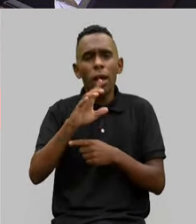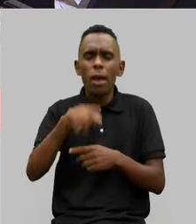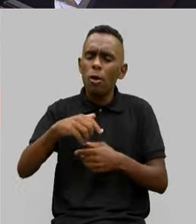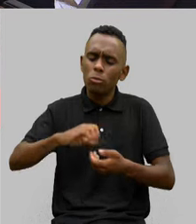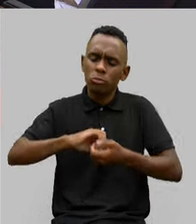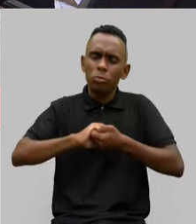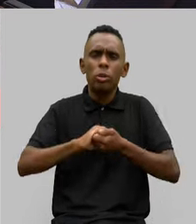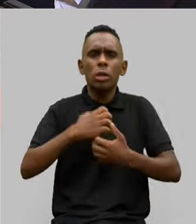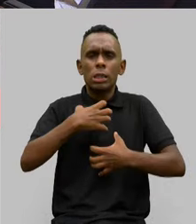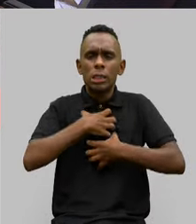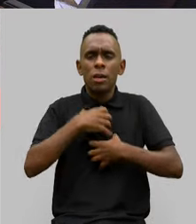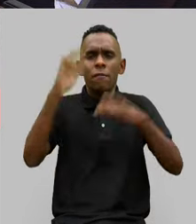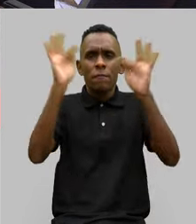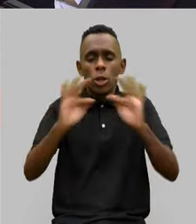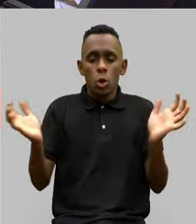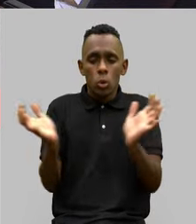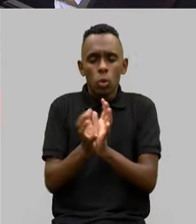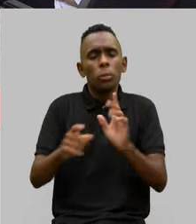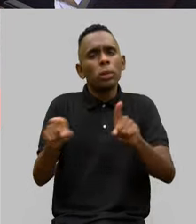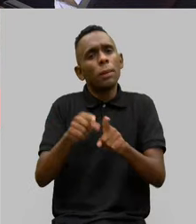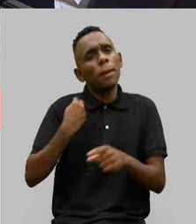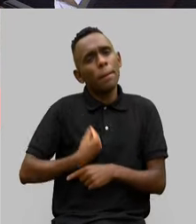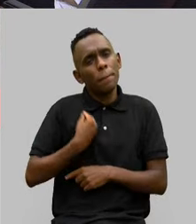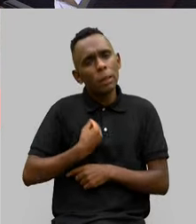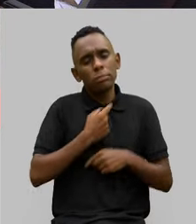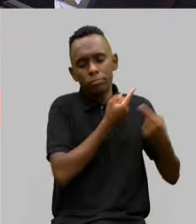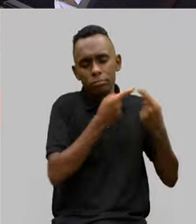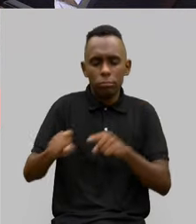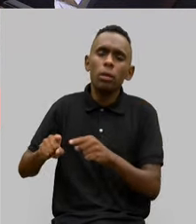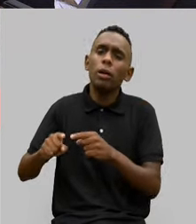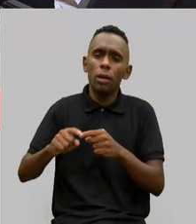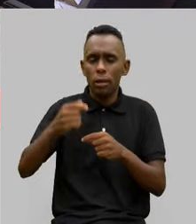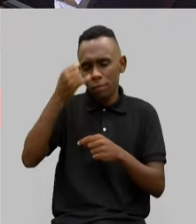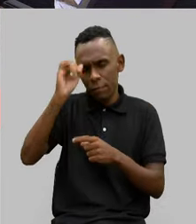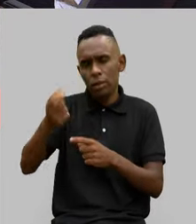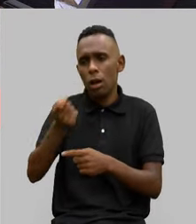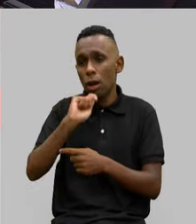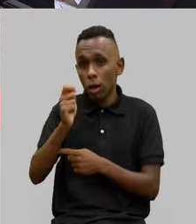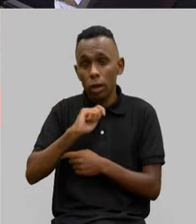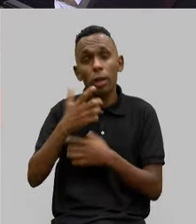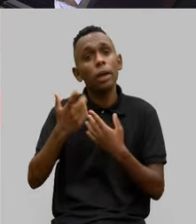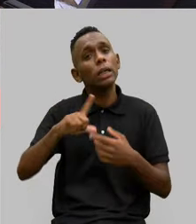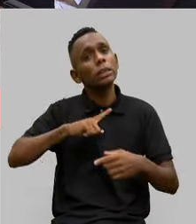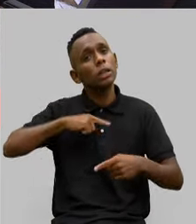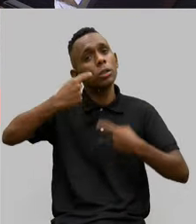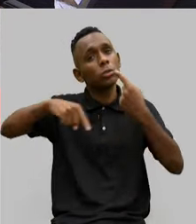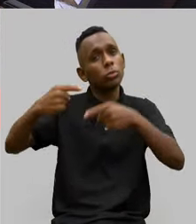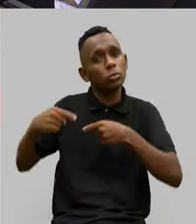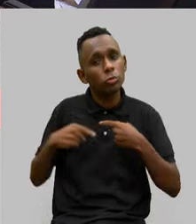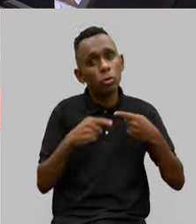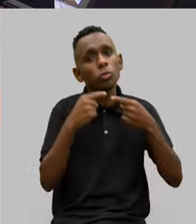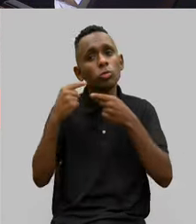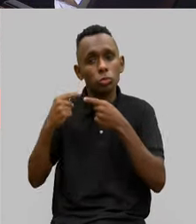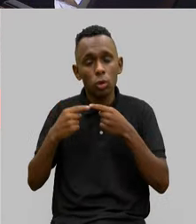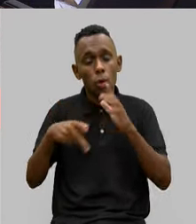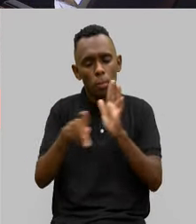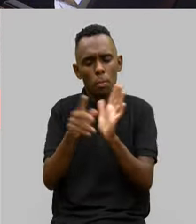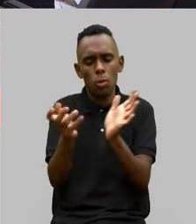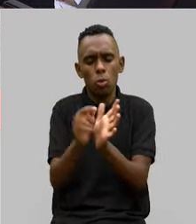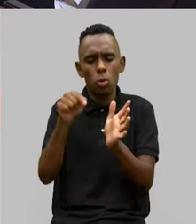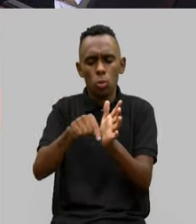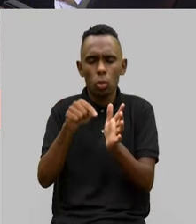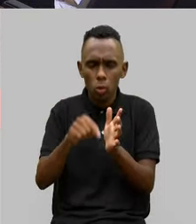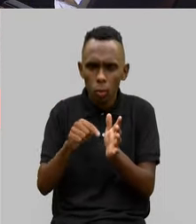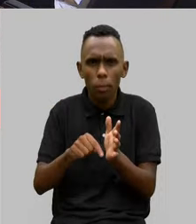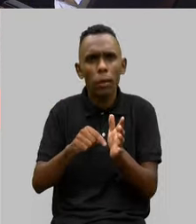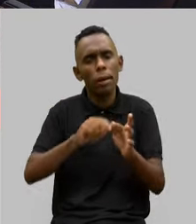no coletivo do repensando a guerra às drogas e a gente tem essas discussões qualificadas nesse grupo que é um grupo muito